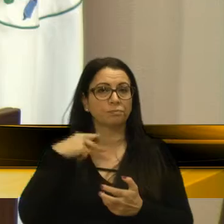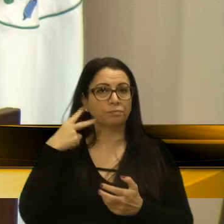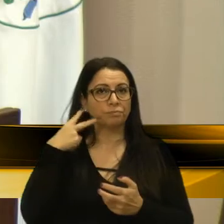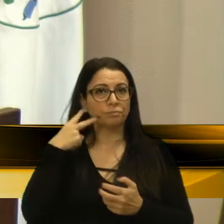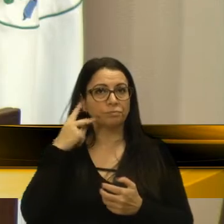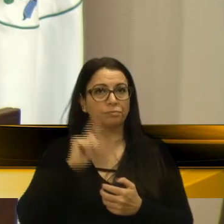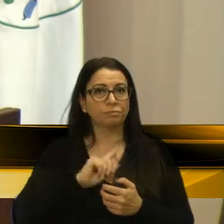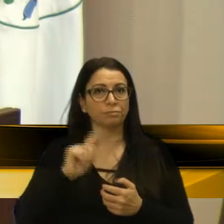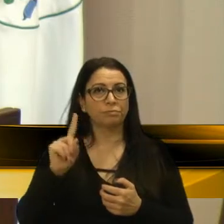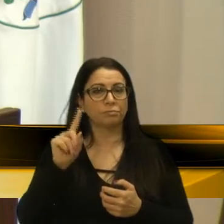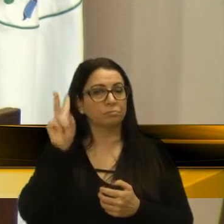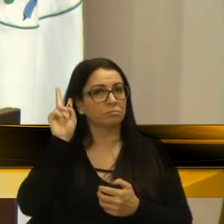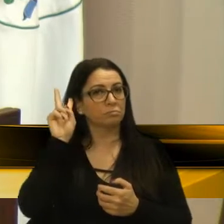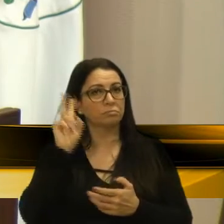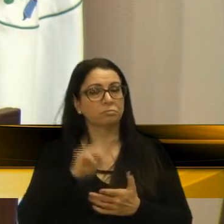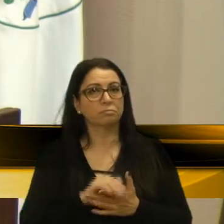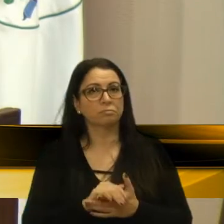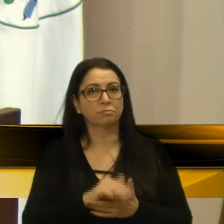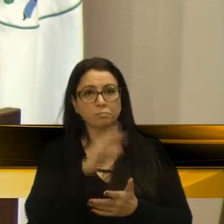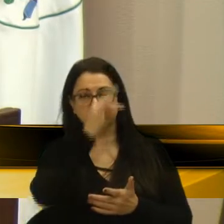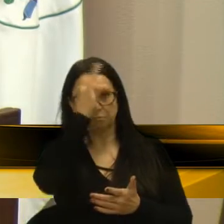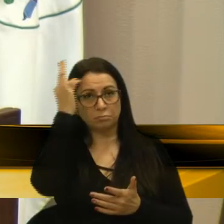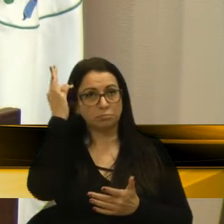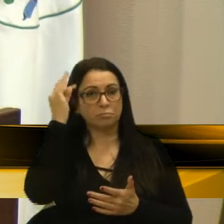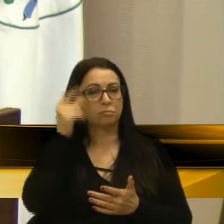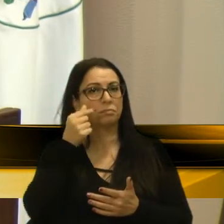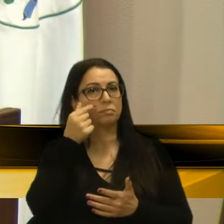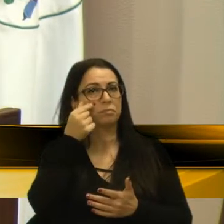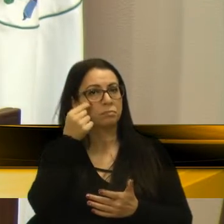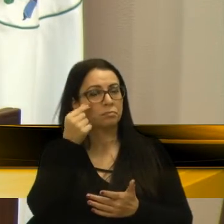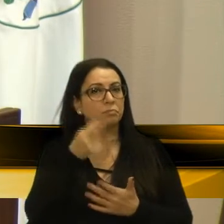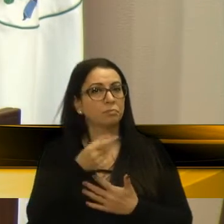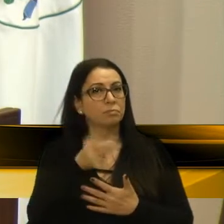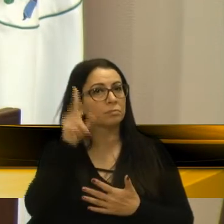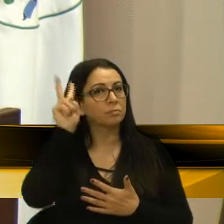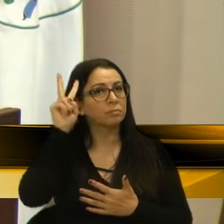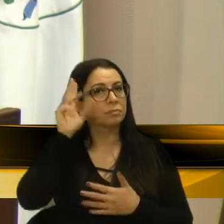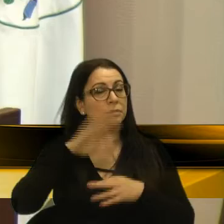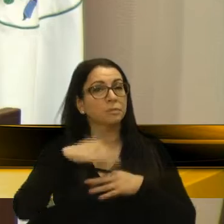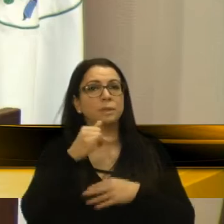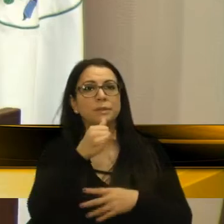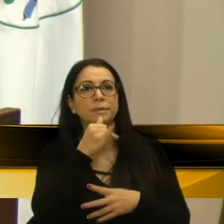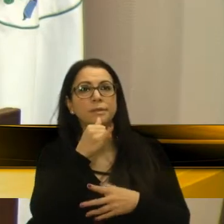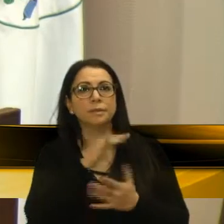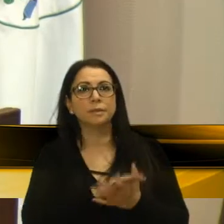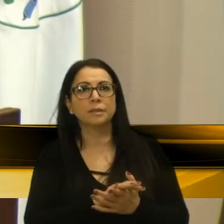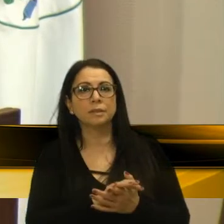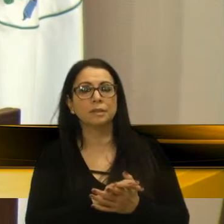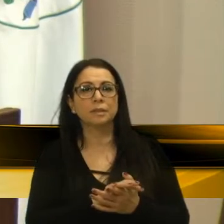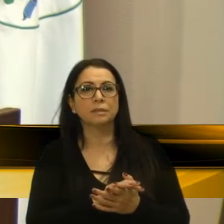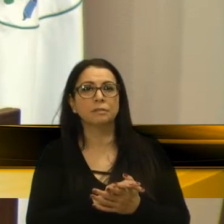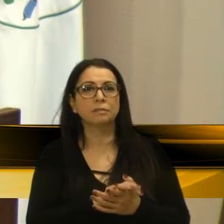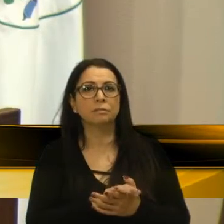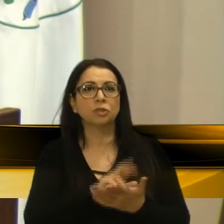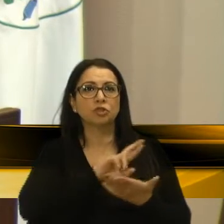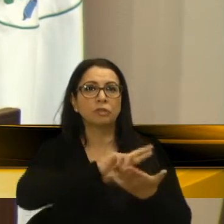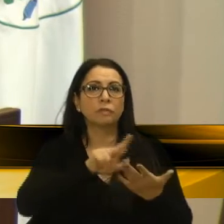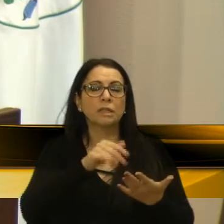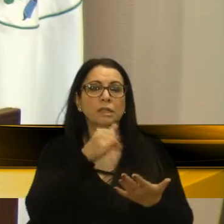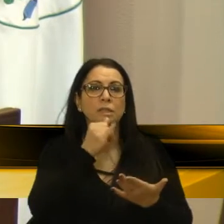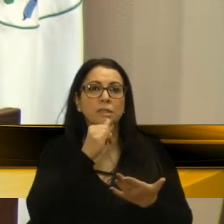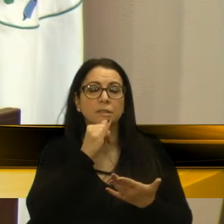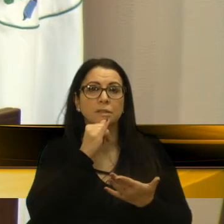estavam lá, eu não lembro, era o Toigo, o Frisso, se tu lembra de mais exemplos, Frisso, mas ele trouxe vários